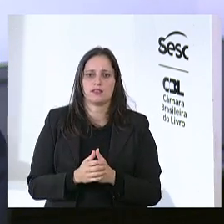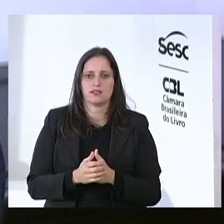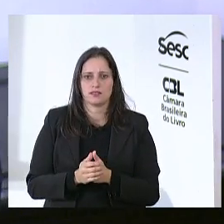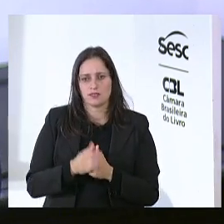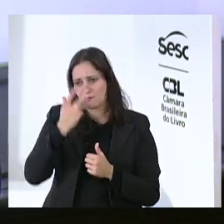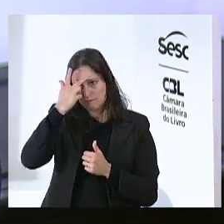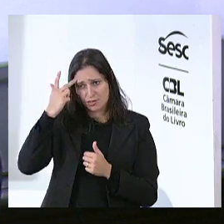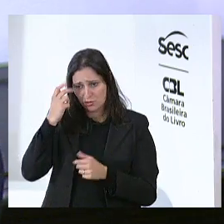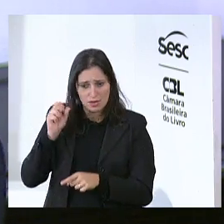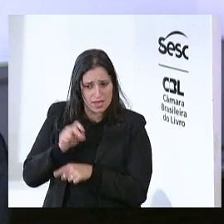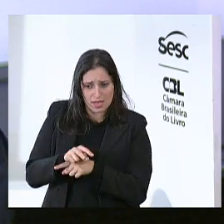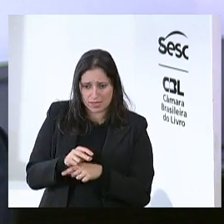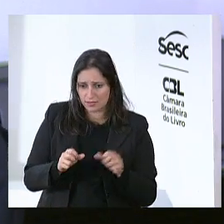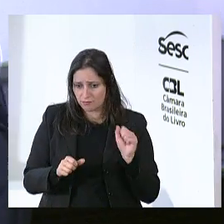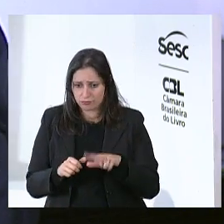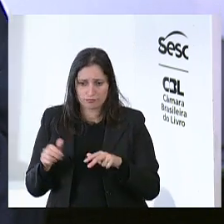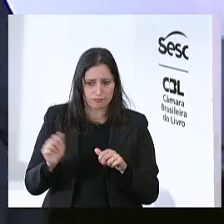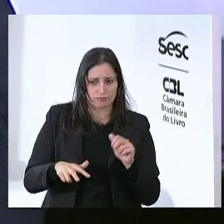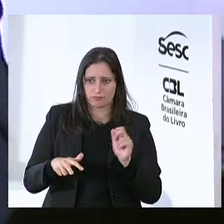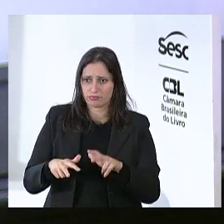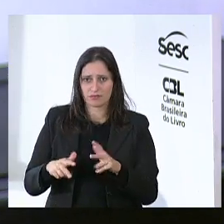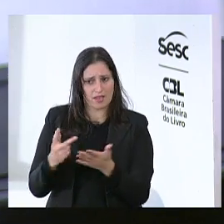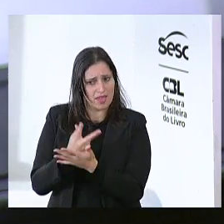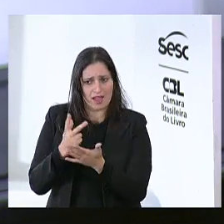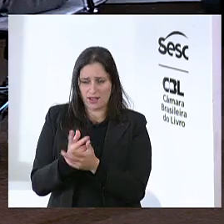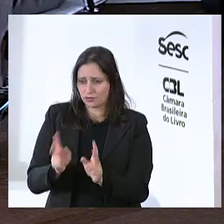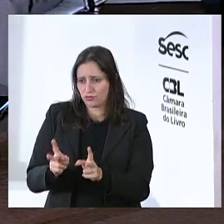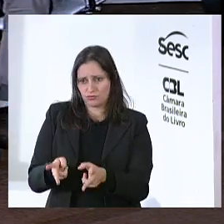corruptas. Né? E pessoas que na origem não são.